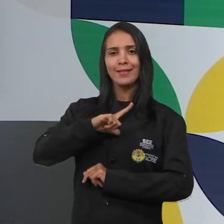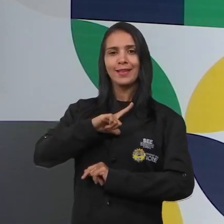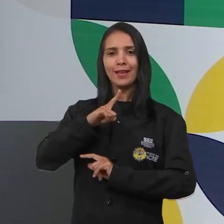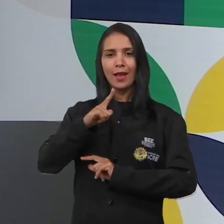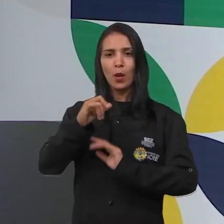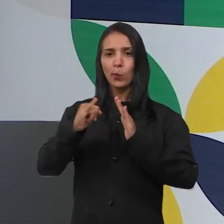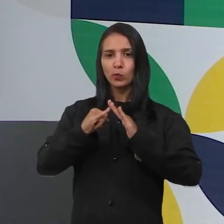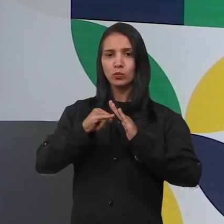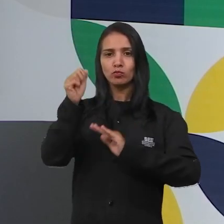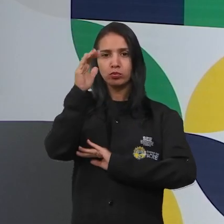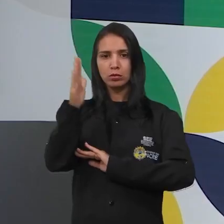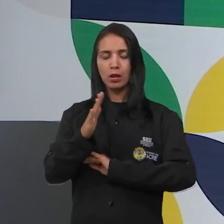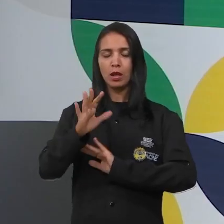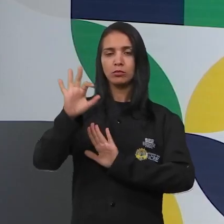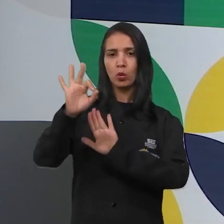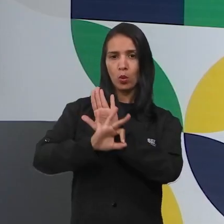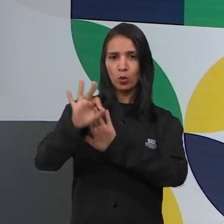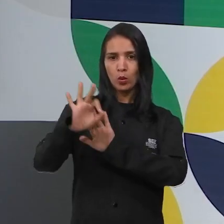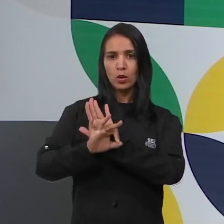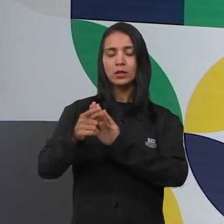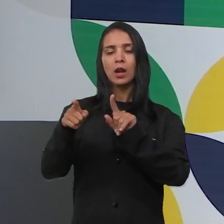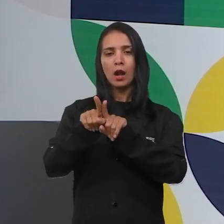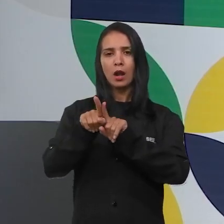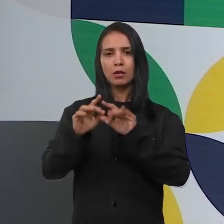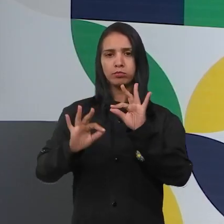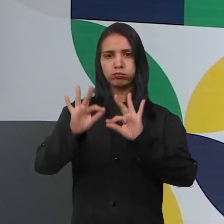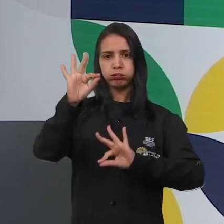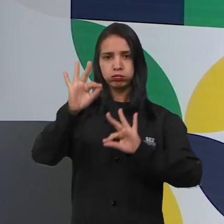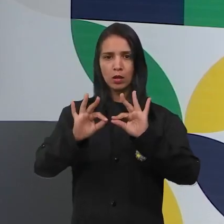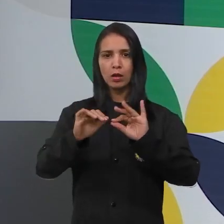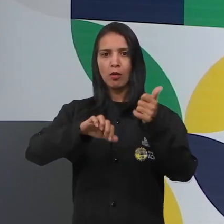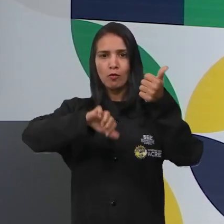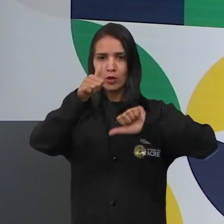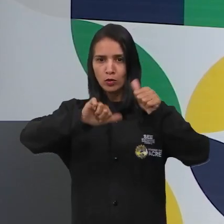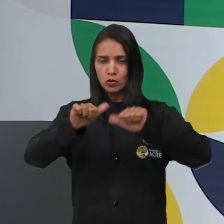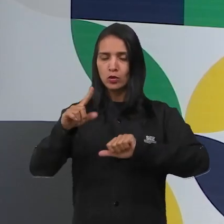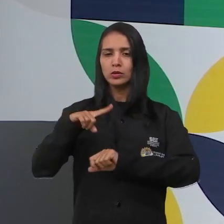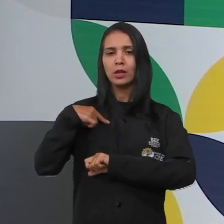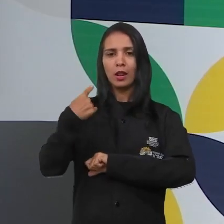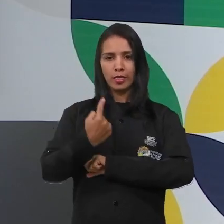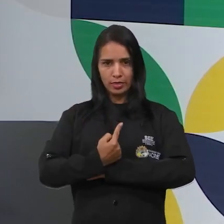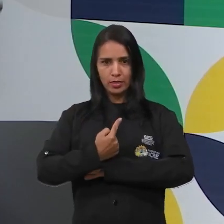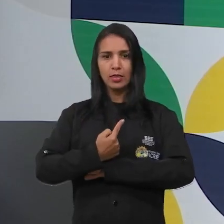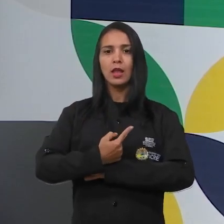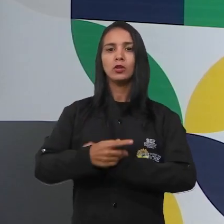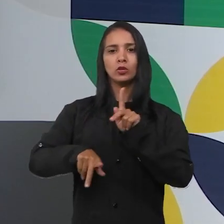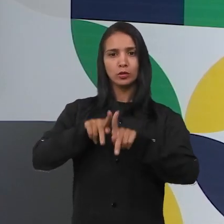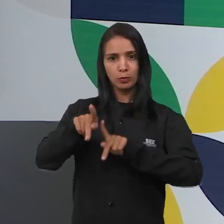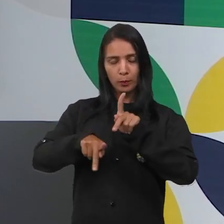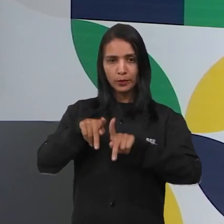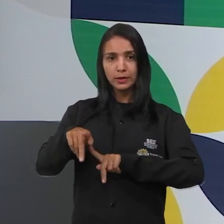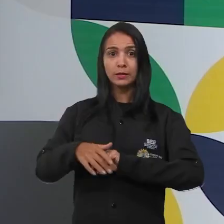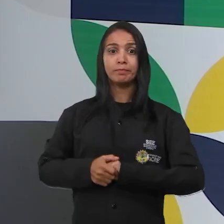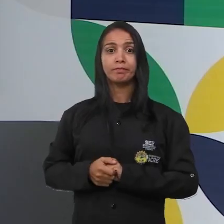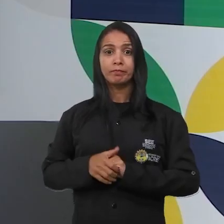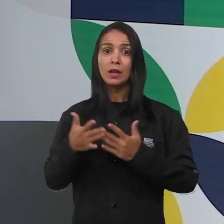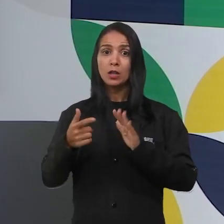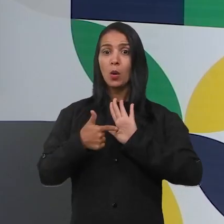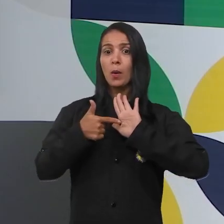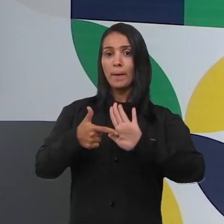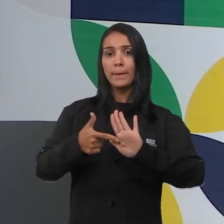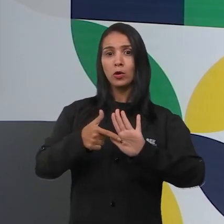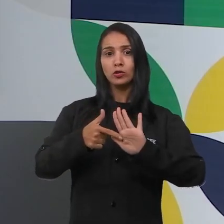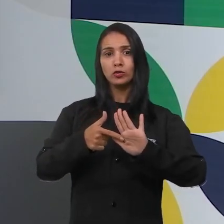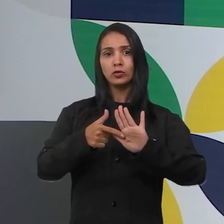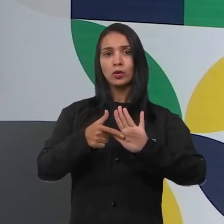Eu trouxe dados recentes do IBGE de 2022, que foi justamente feitos a partir do